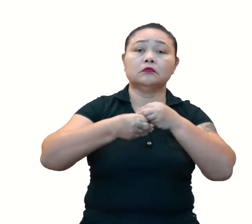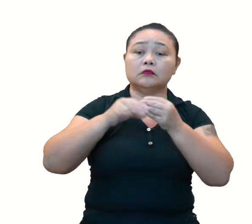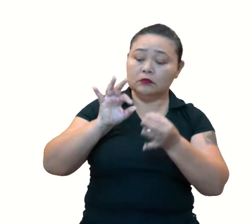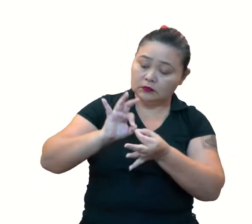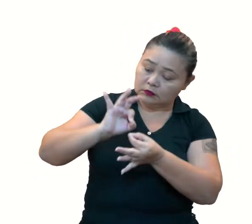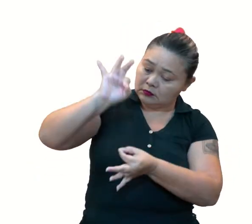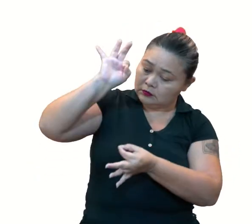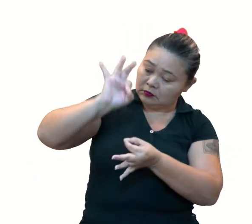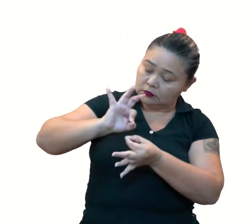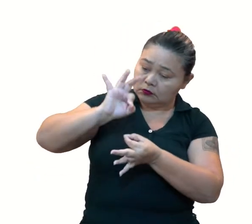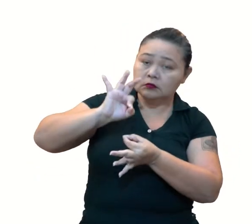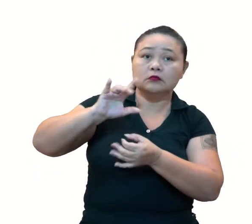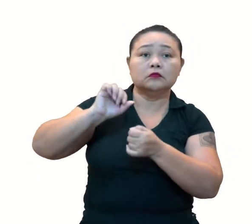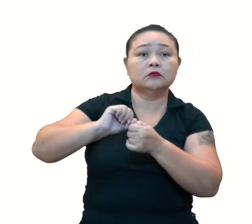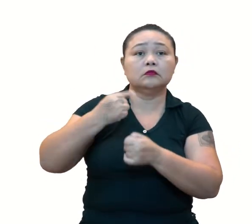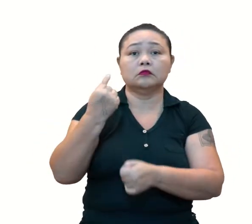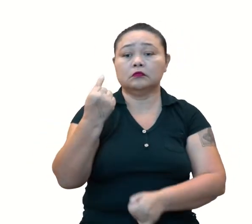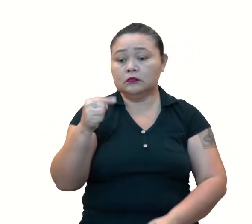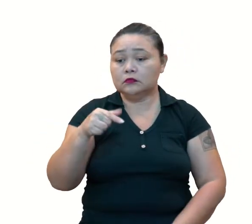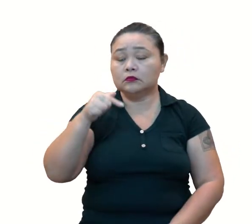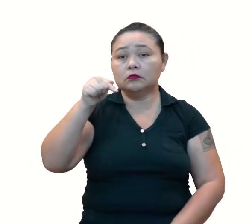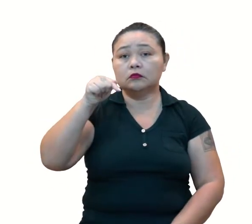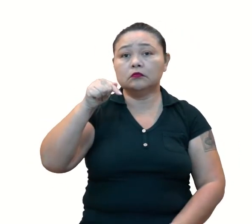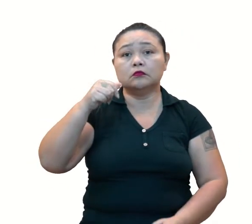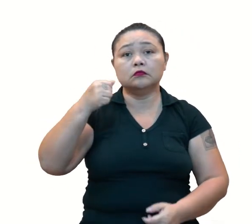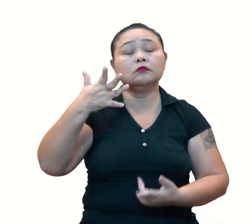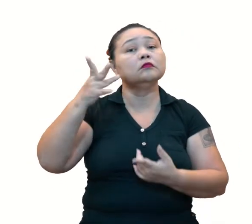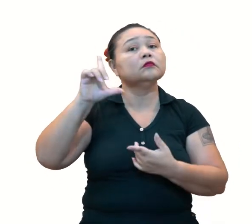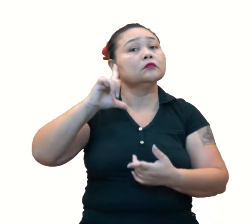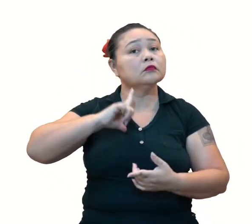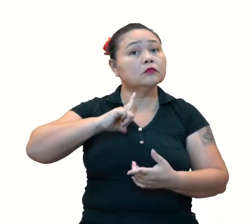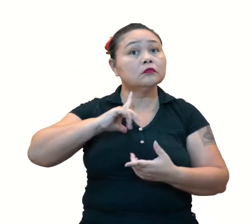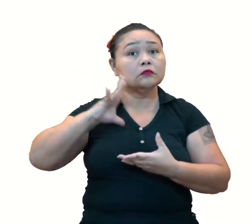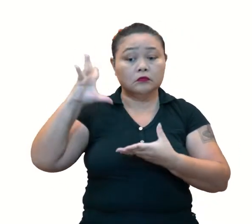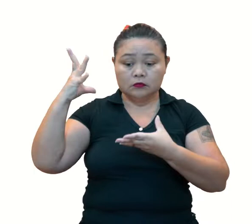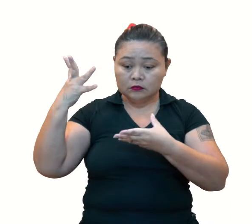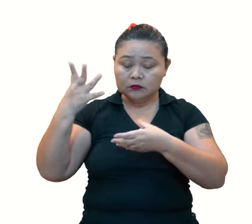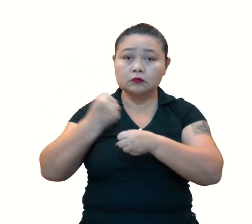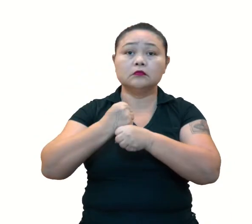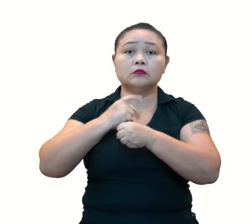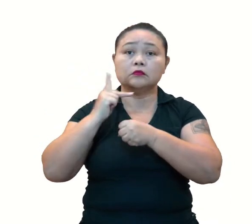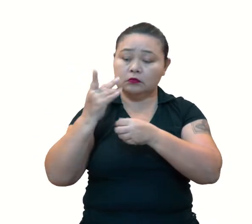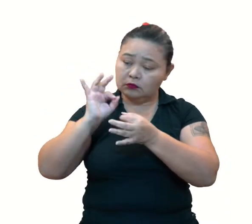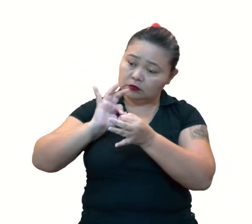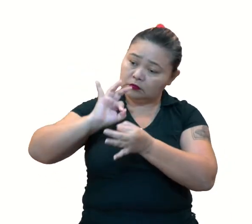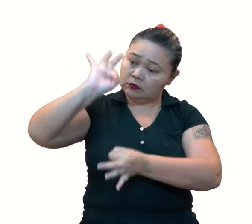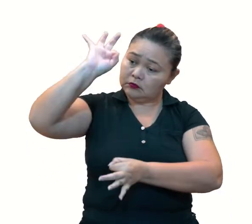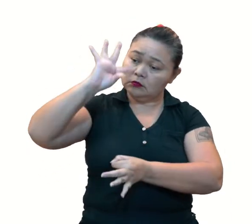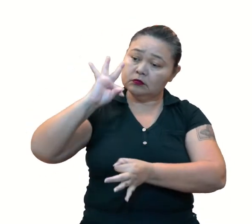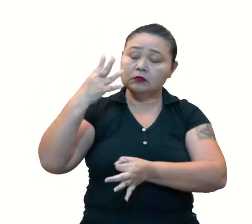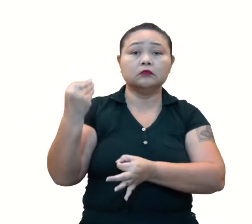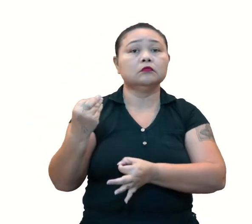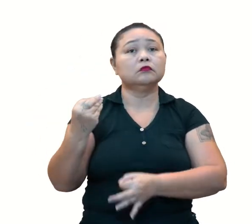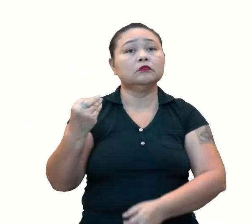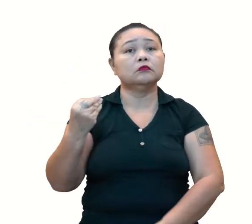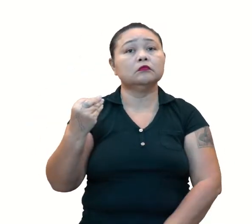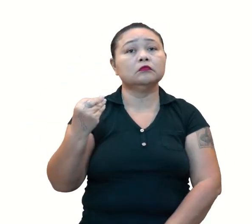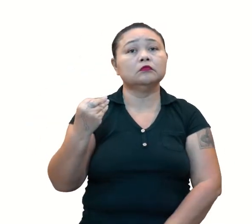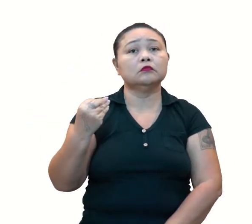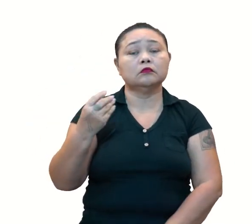tripé. 1,7, que é a altura do tripé. Então, a altura total, vamos dizer assim, né? A altura total vai